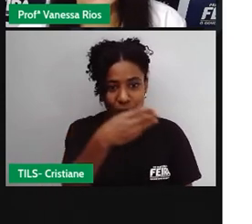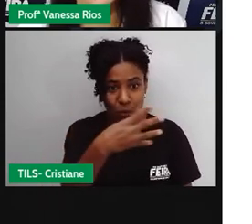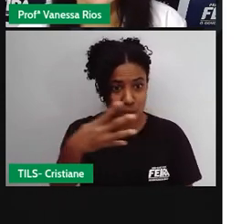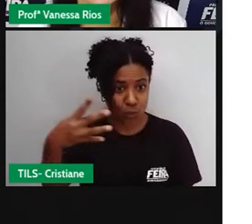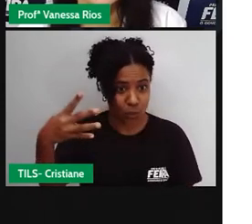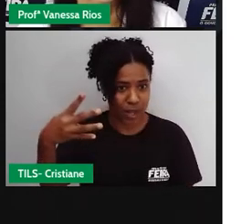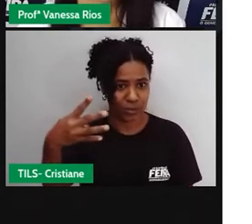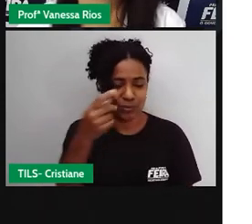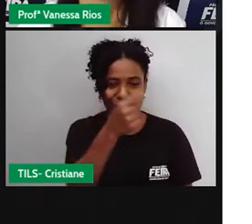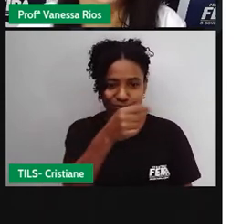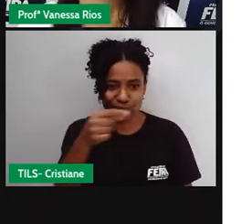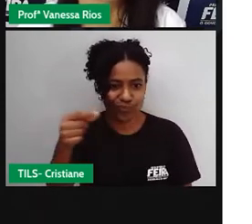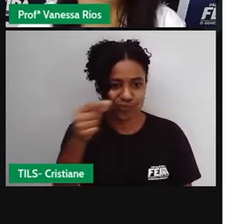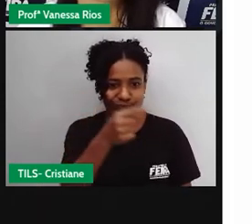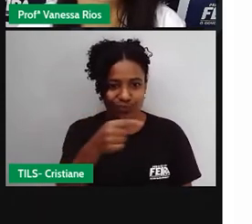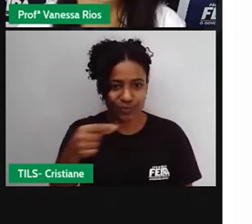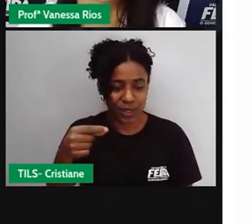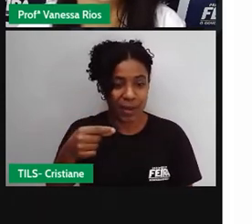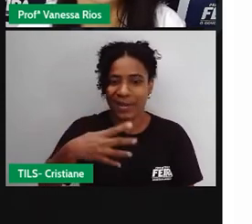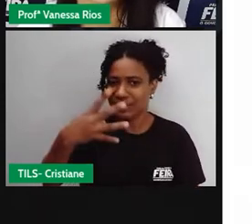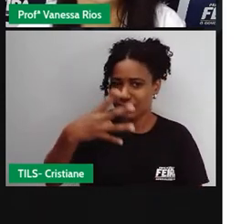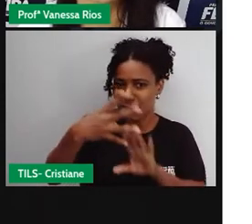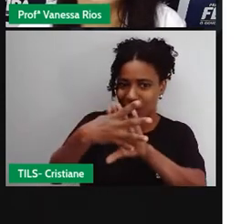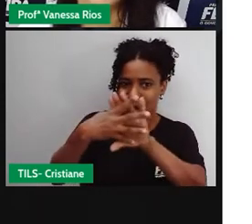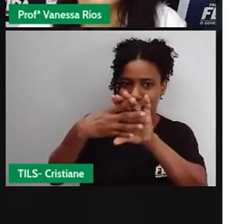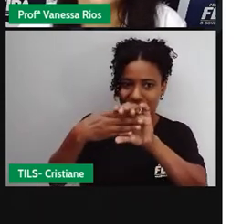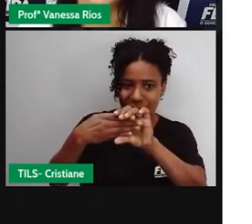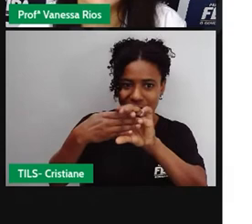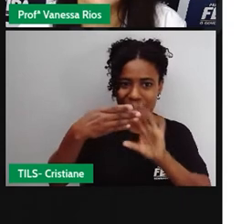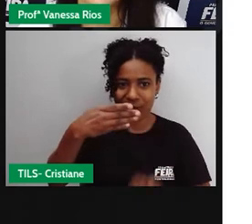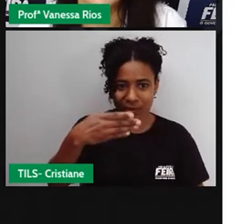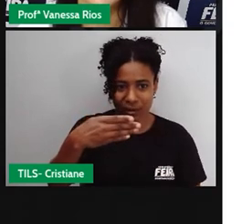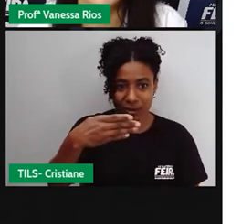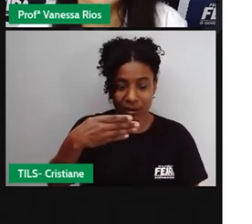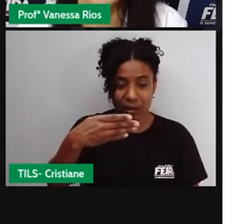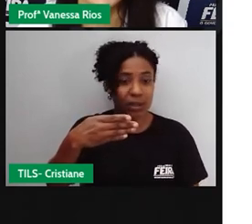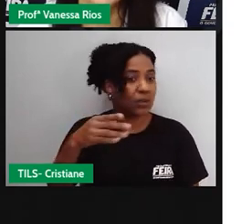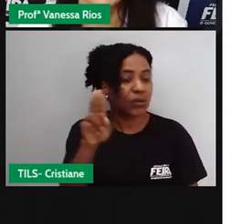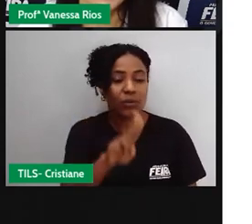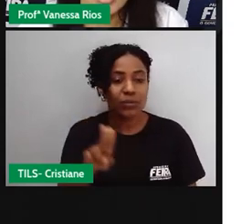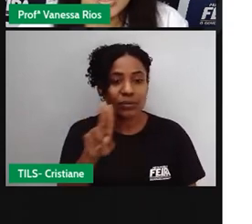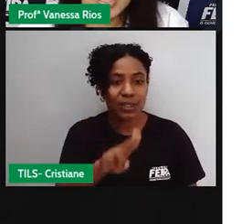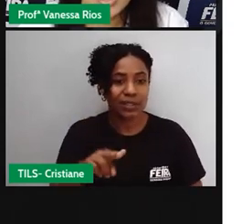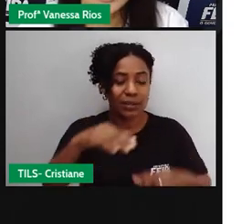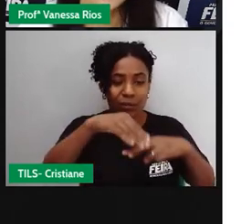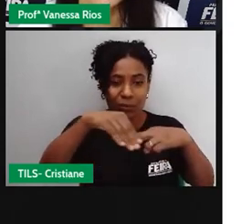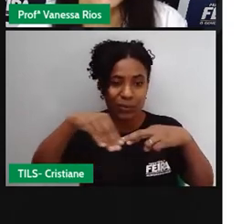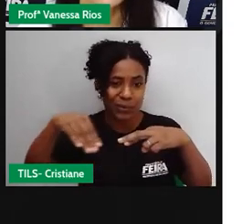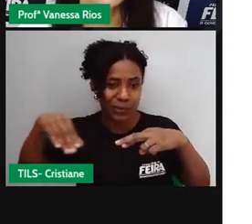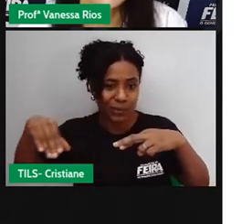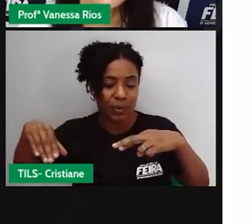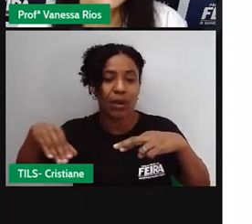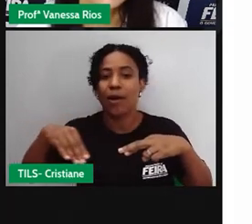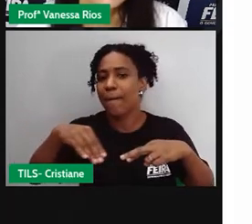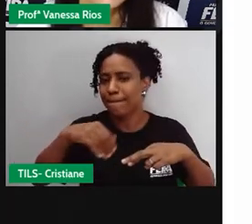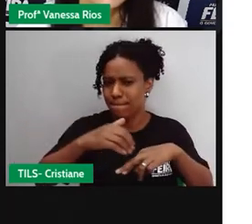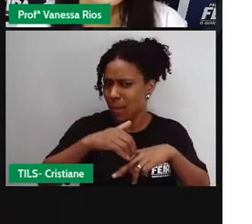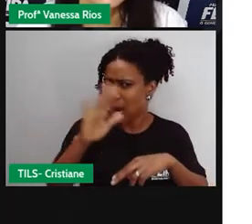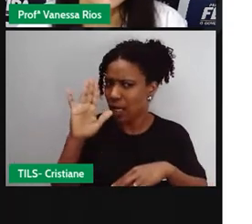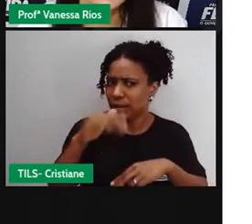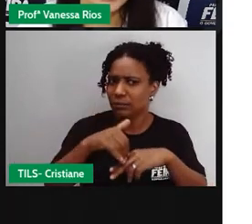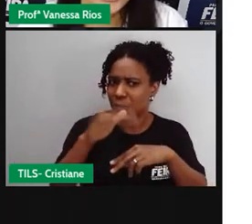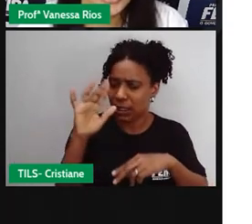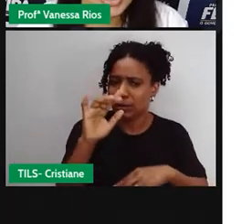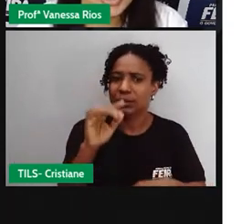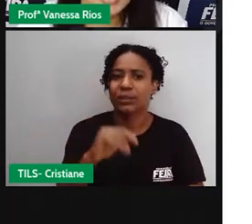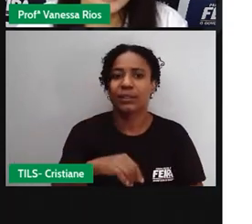cordel. Normalmente, a literatura de cordel apresenta uma quantidade maior, né, de versos. Tem